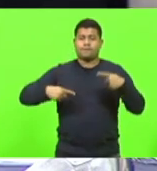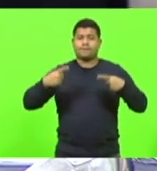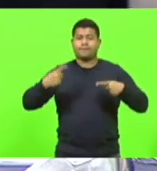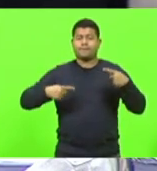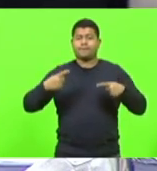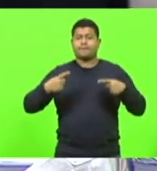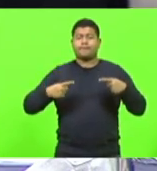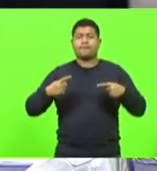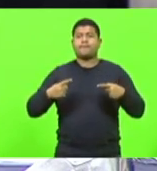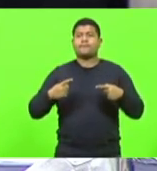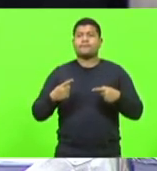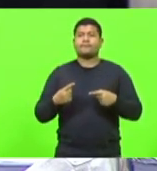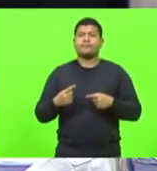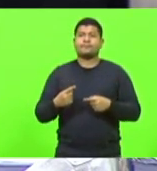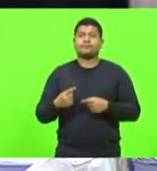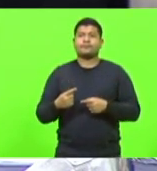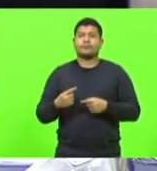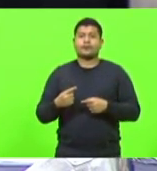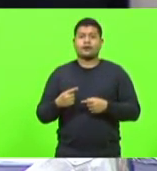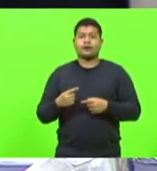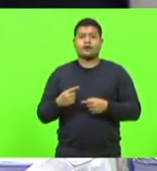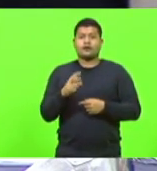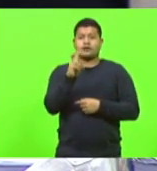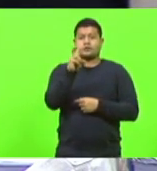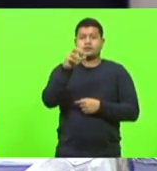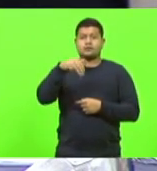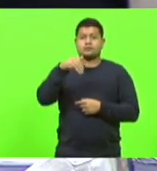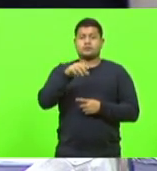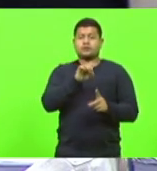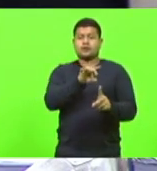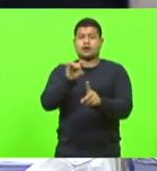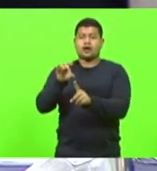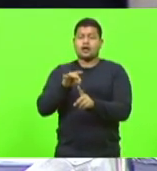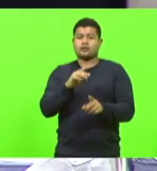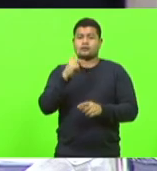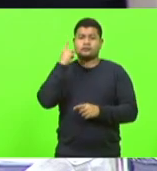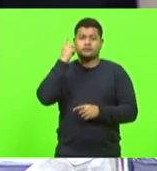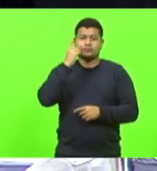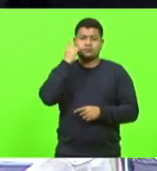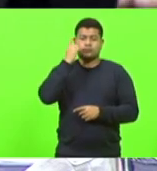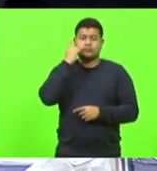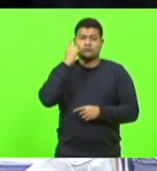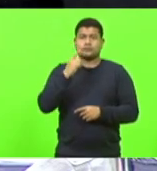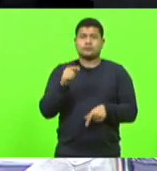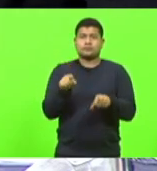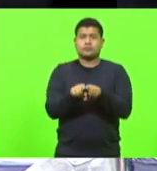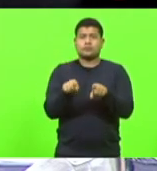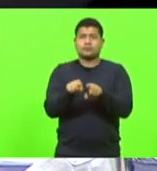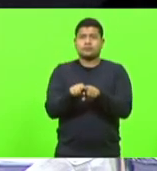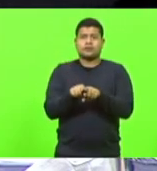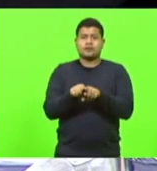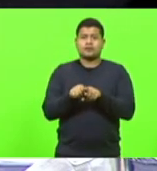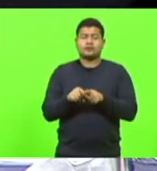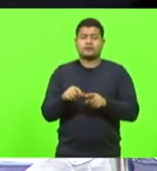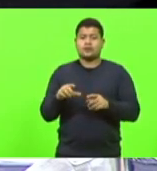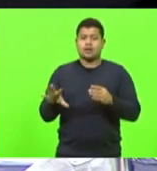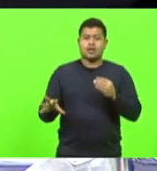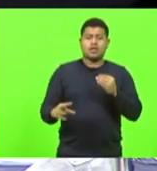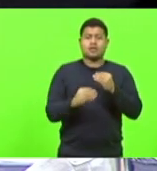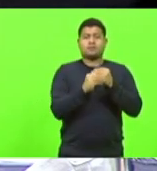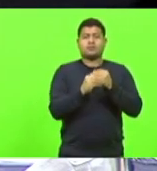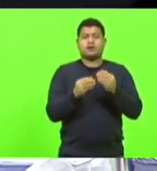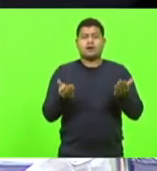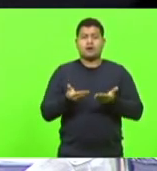das matérias será concentrada em cinco minutos por cada parlamentar e também não serão recebidas emendas em